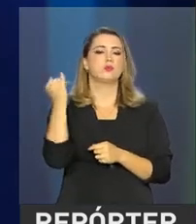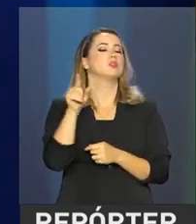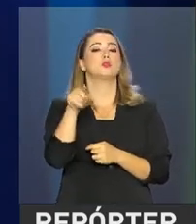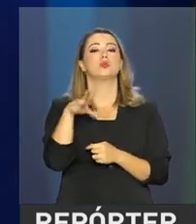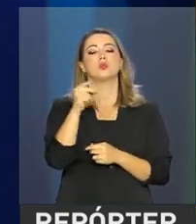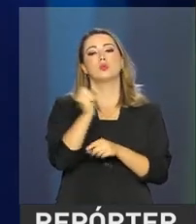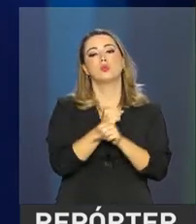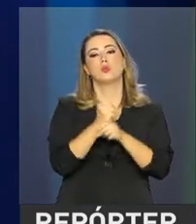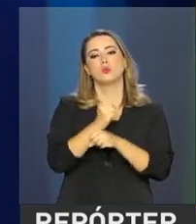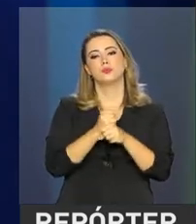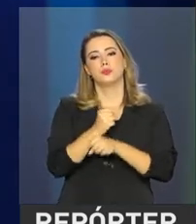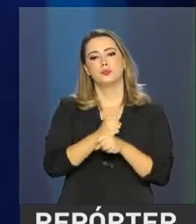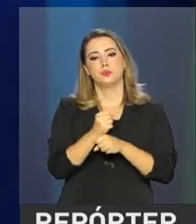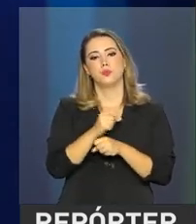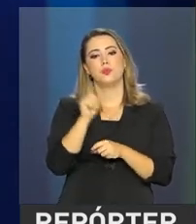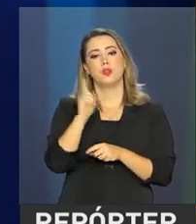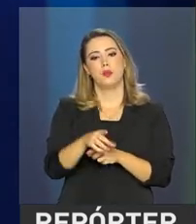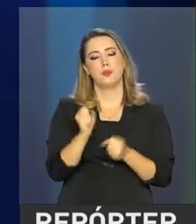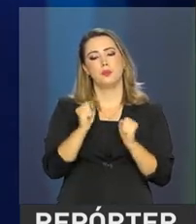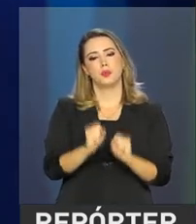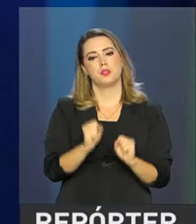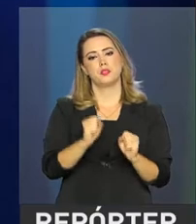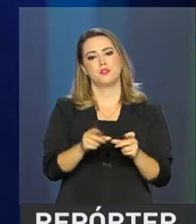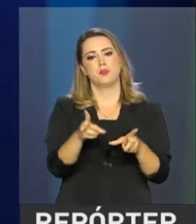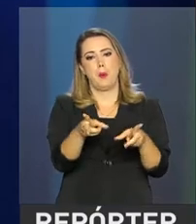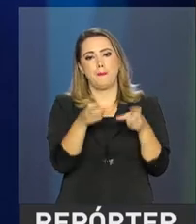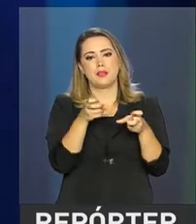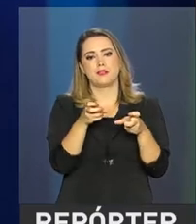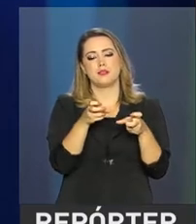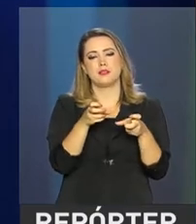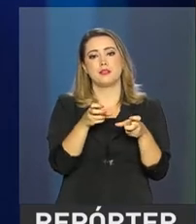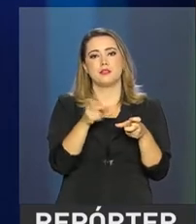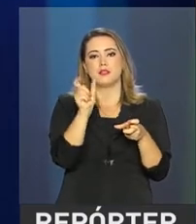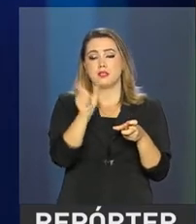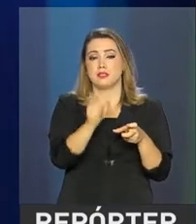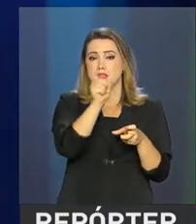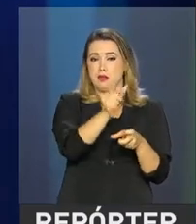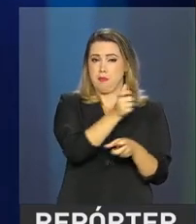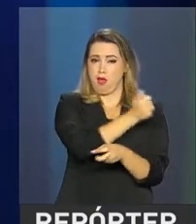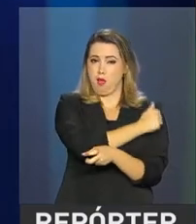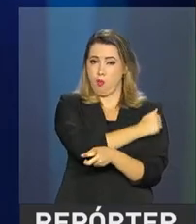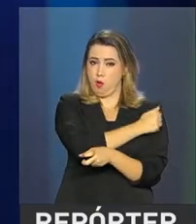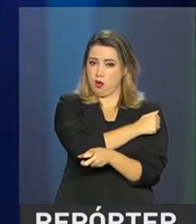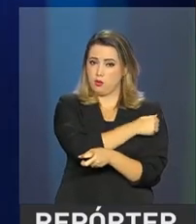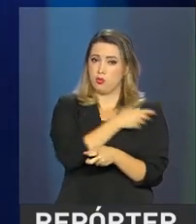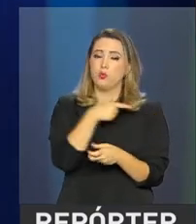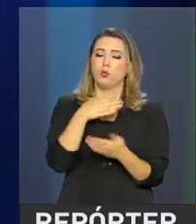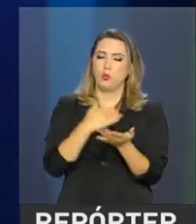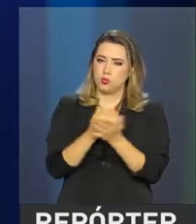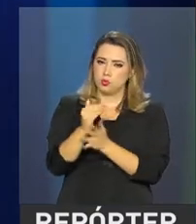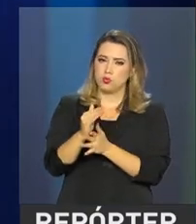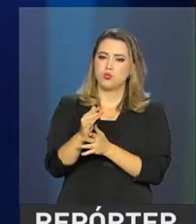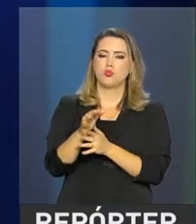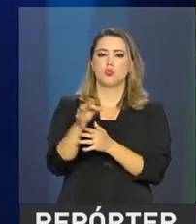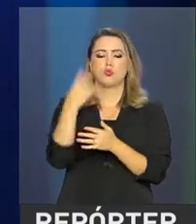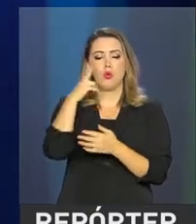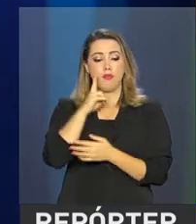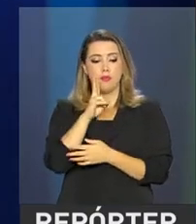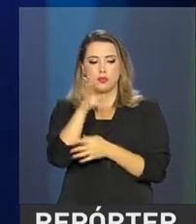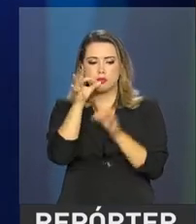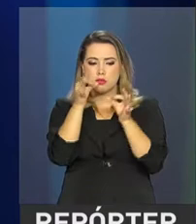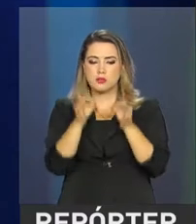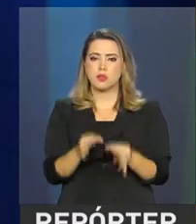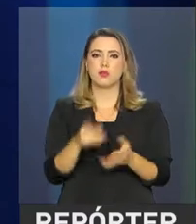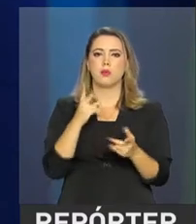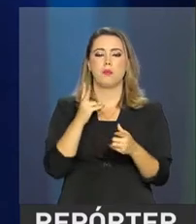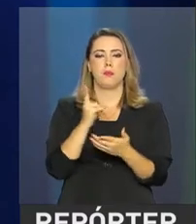todos os anos, toda vez que era possível identificar o aluno, ele não se deixava de corrigir a prova dele, tá? Mesmo tendo essa